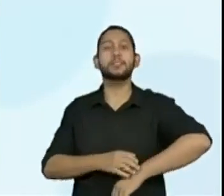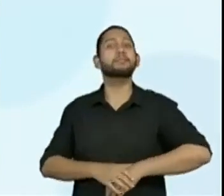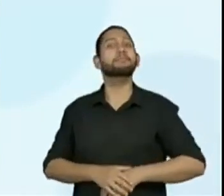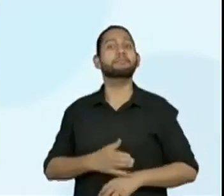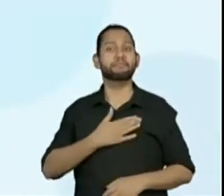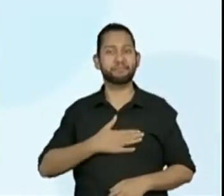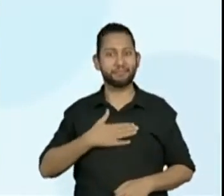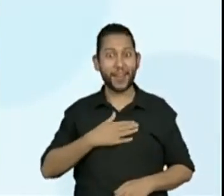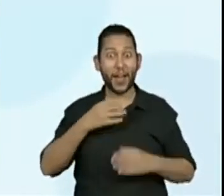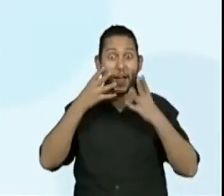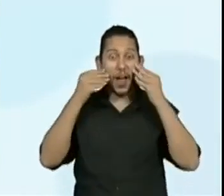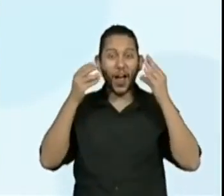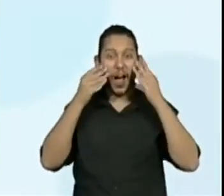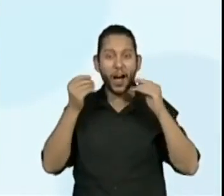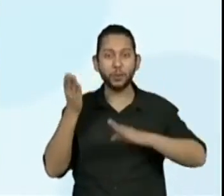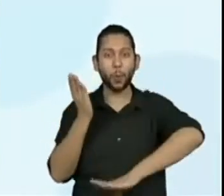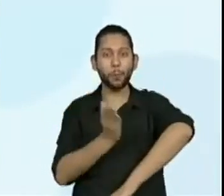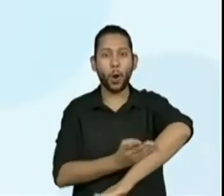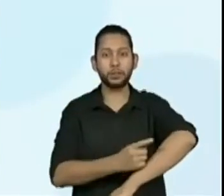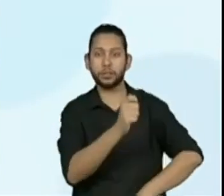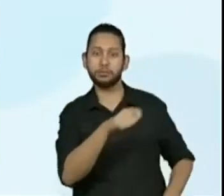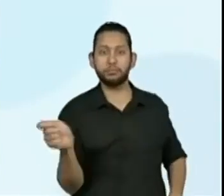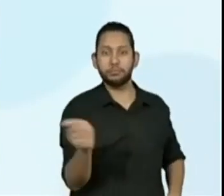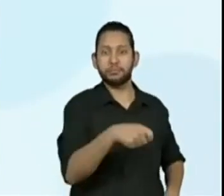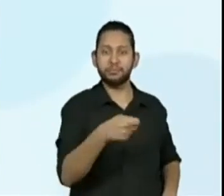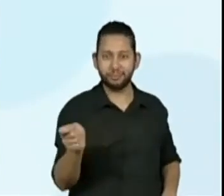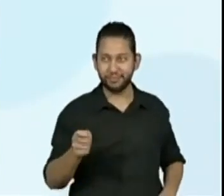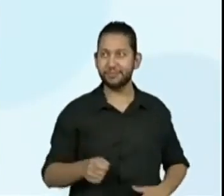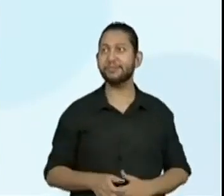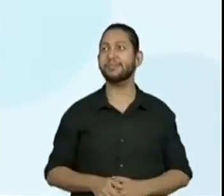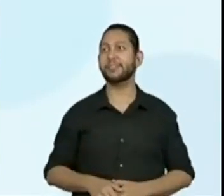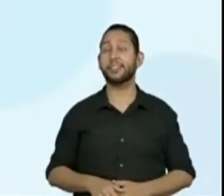Fera, O Gato de Botas, Branca de Neve,